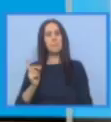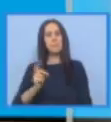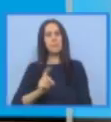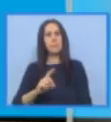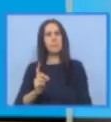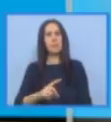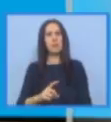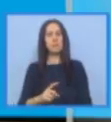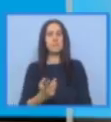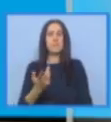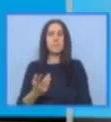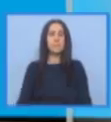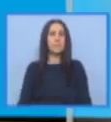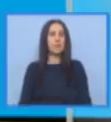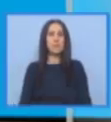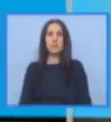sucessivas, enfim,